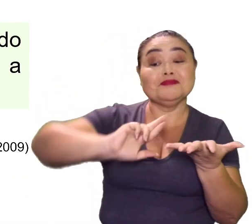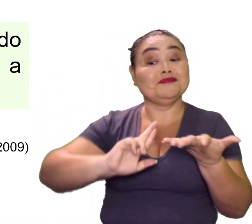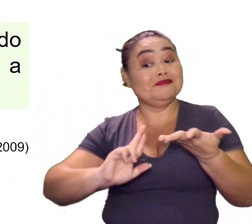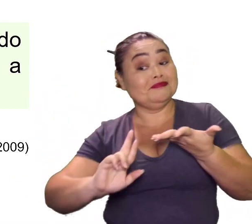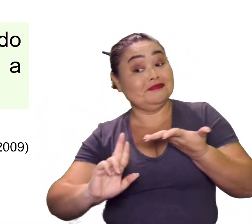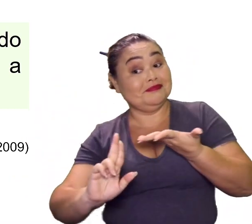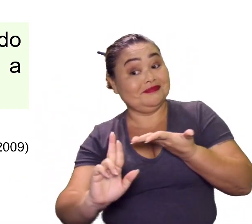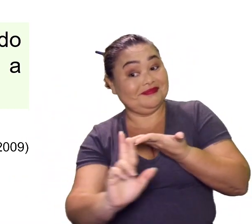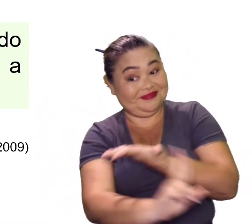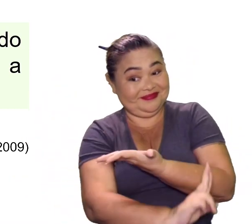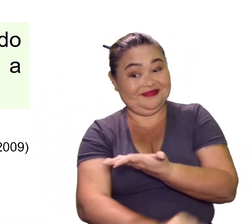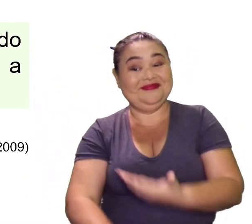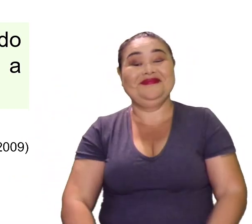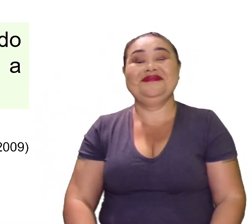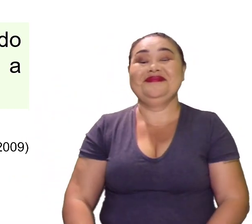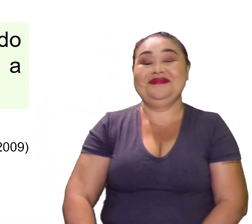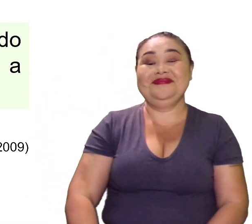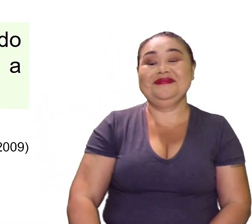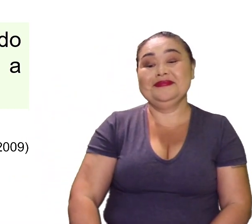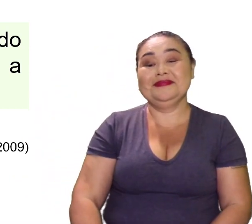significa variedade.